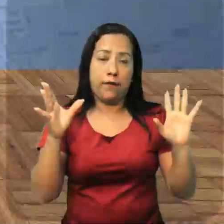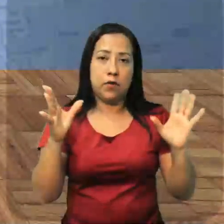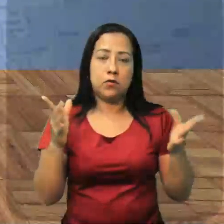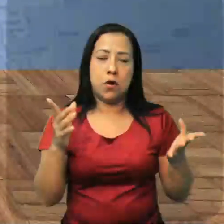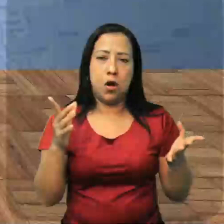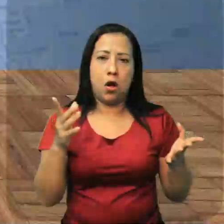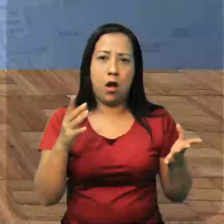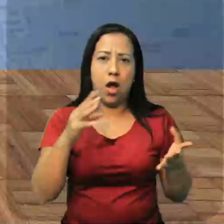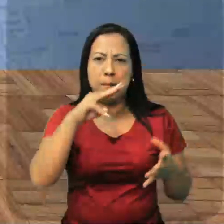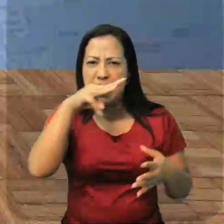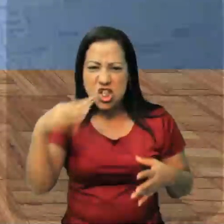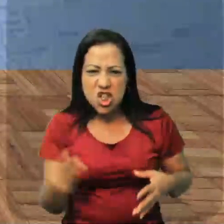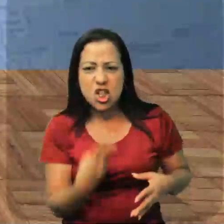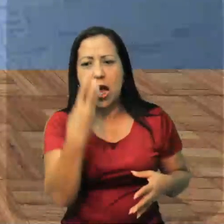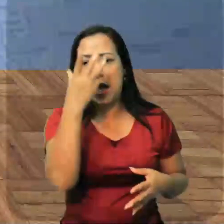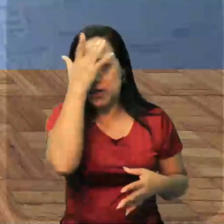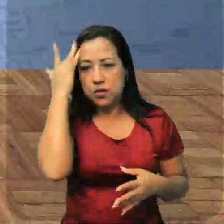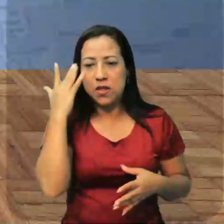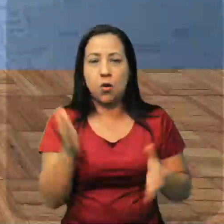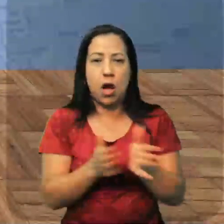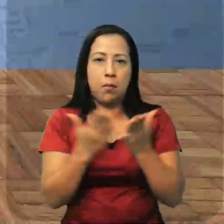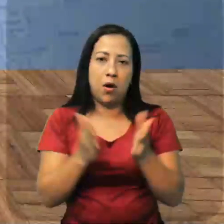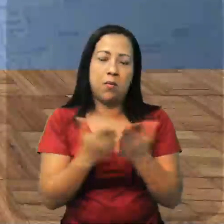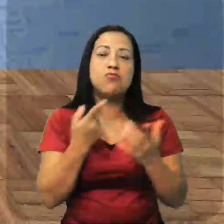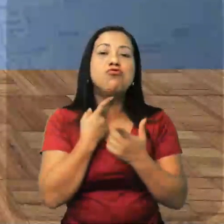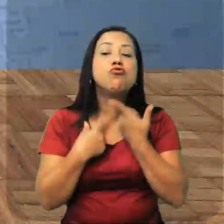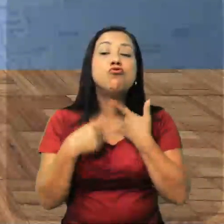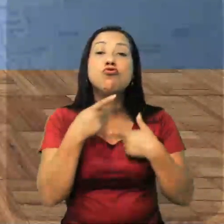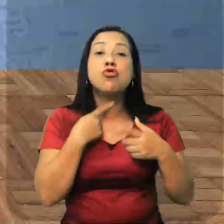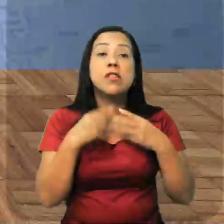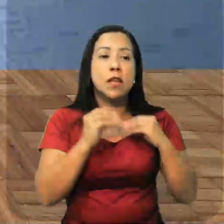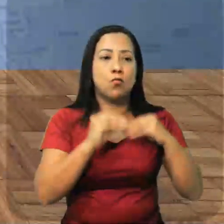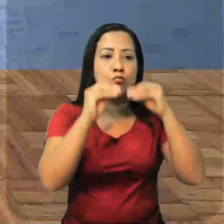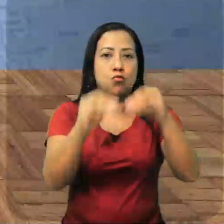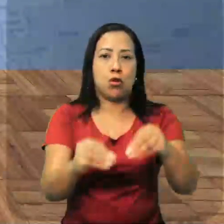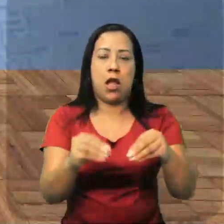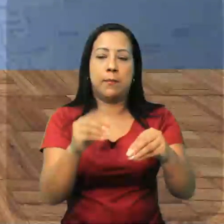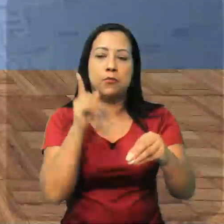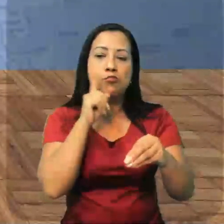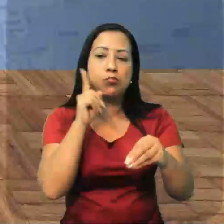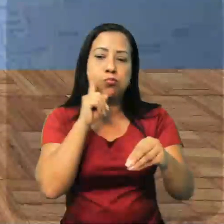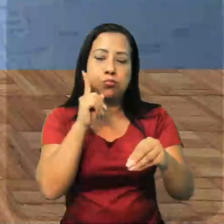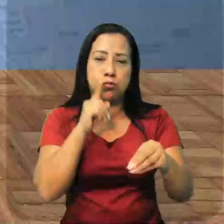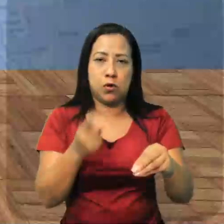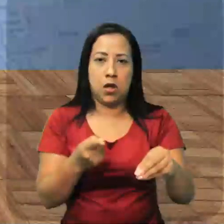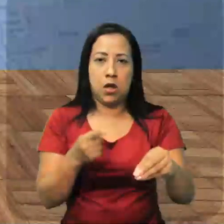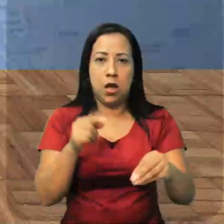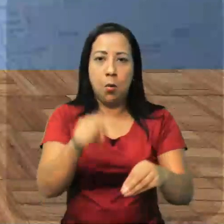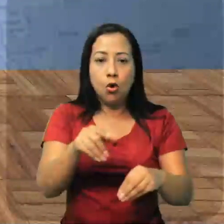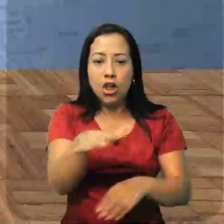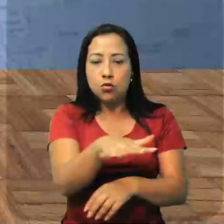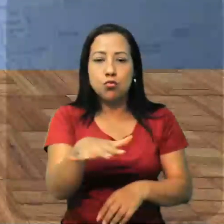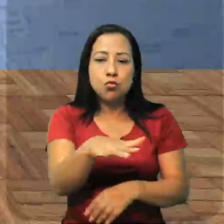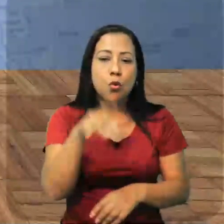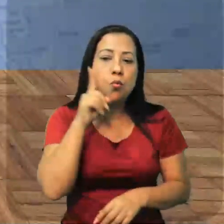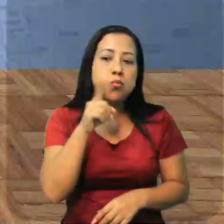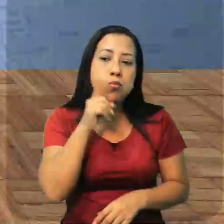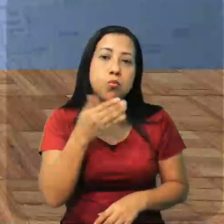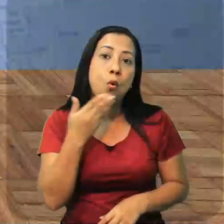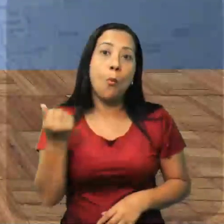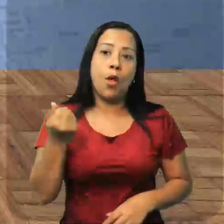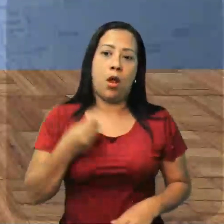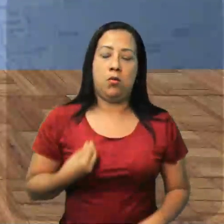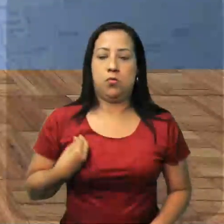queriam ir embora para os Estados Unidos, porque as condições de vida é melhor. Vocês sabem muito bem que dizem que